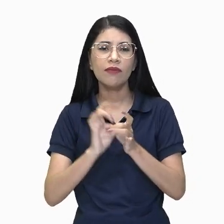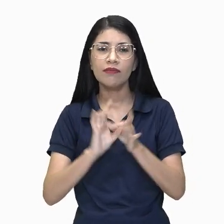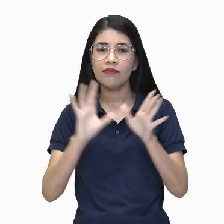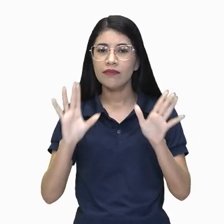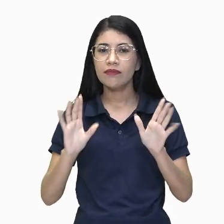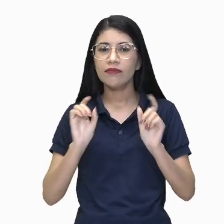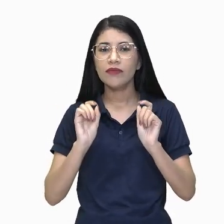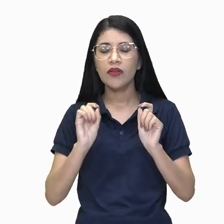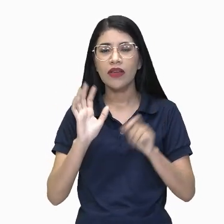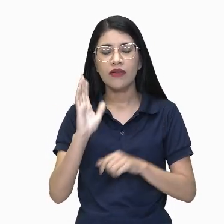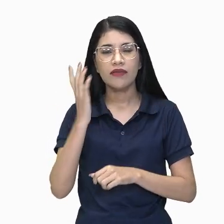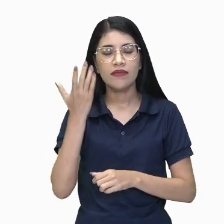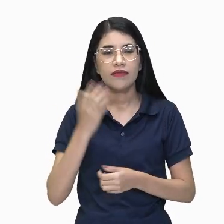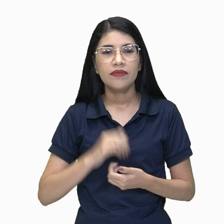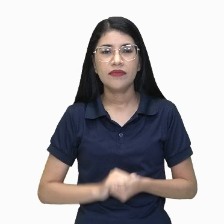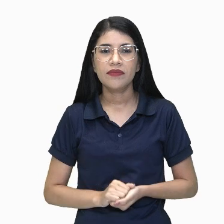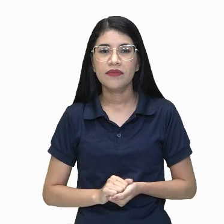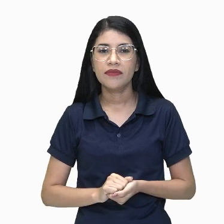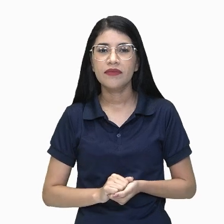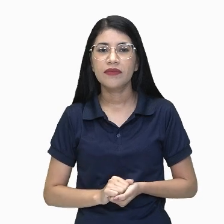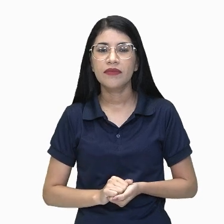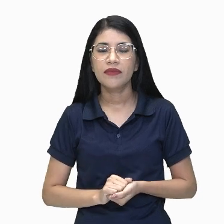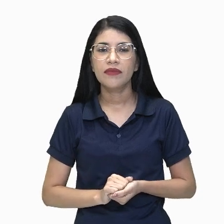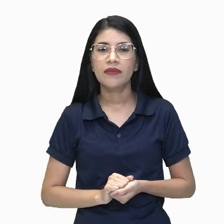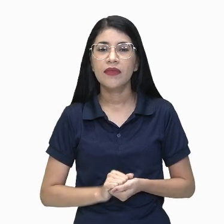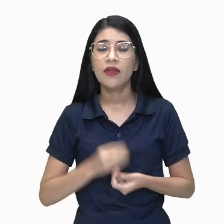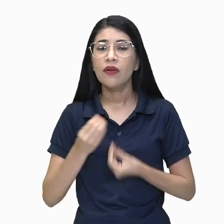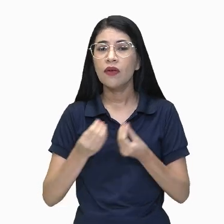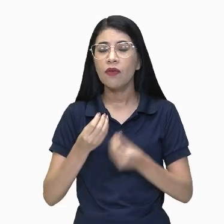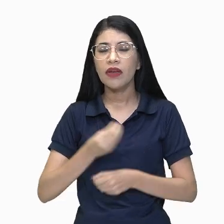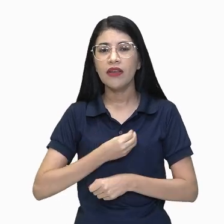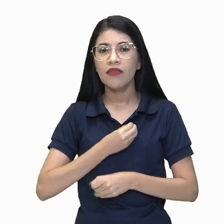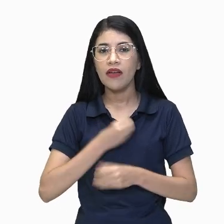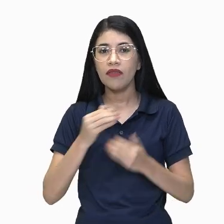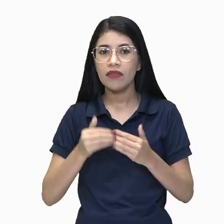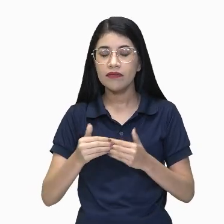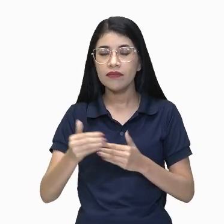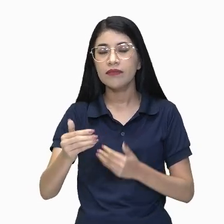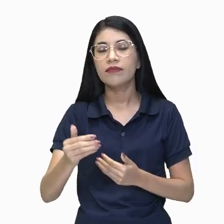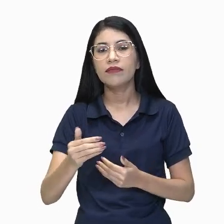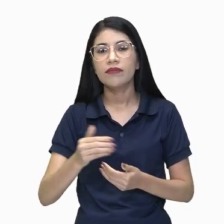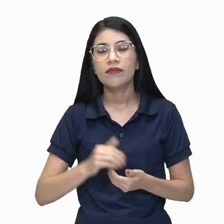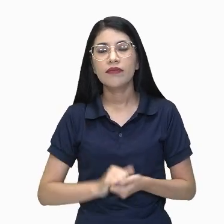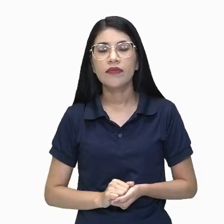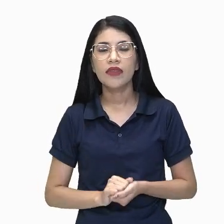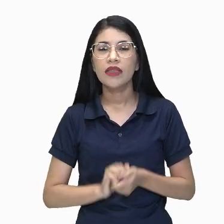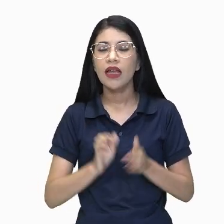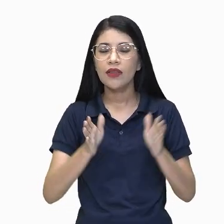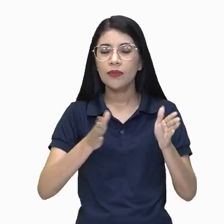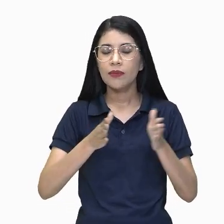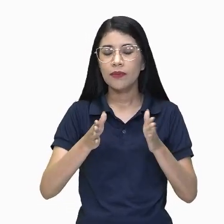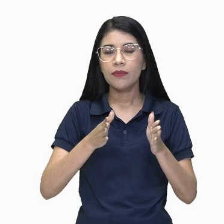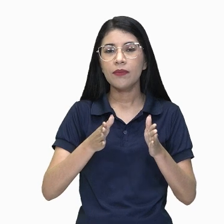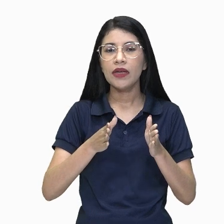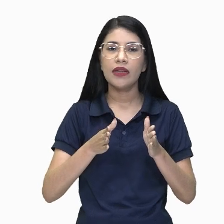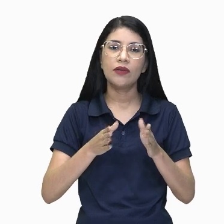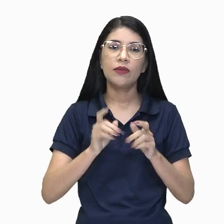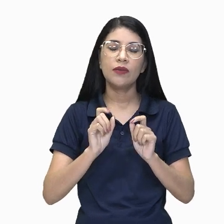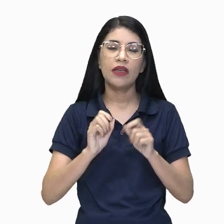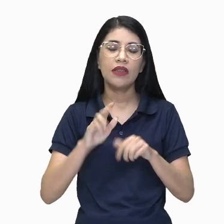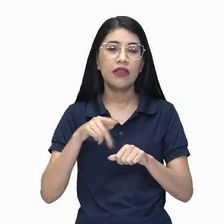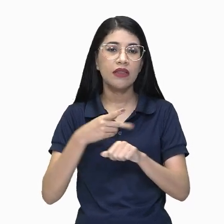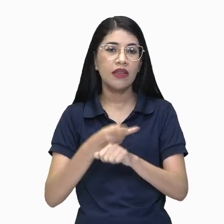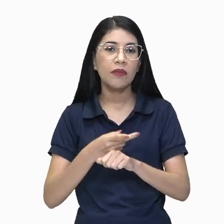eram as condições, né, em que os negros viviam no período aí, né,